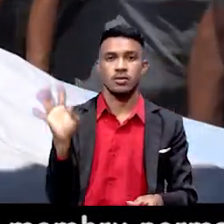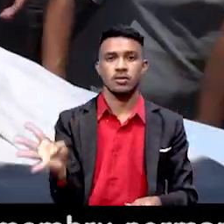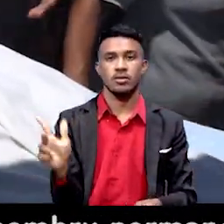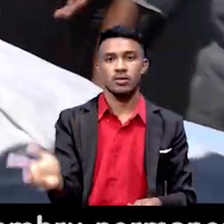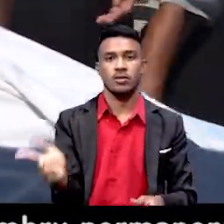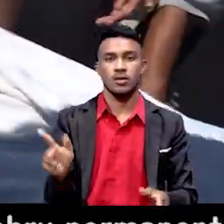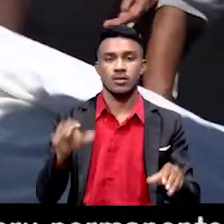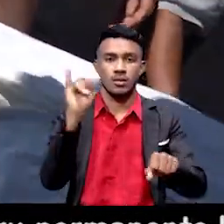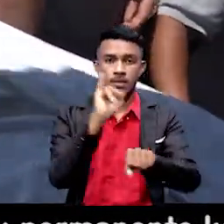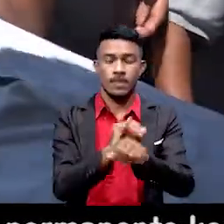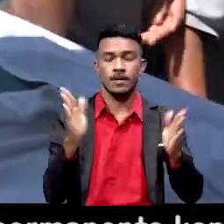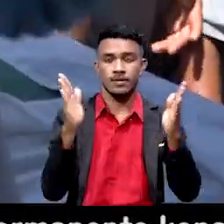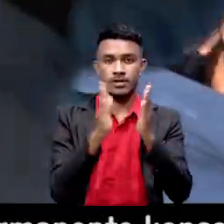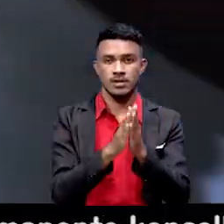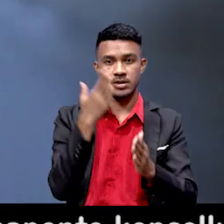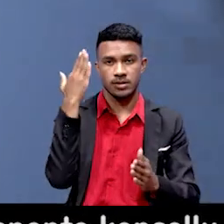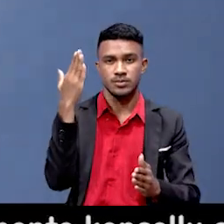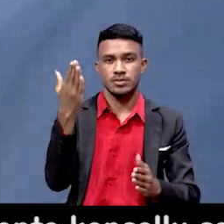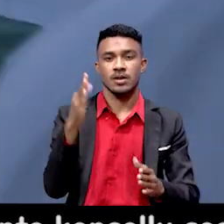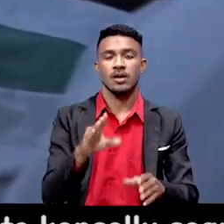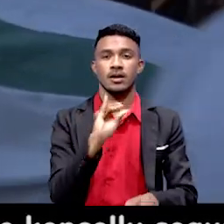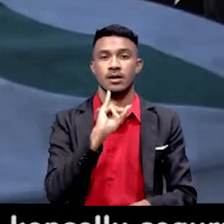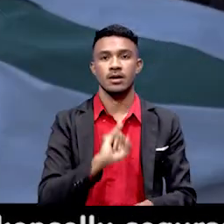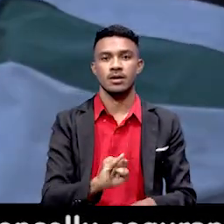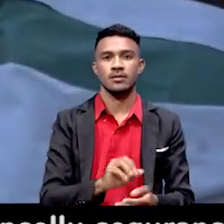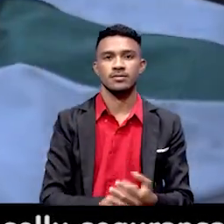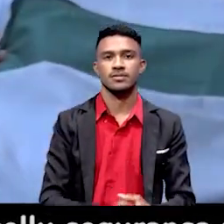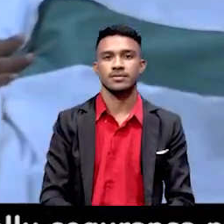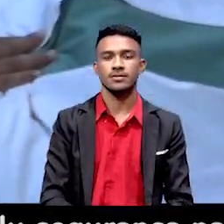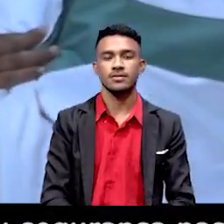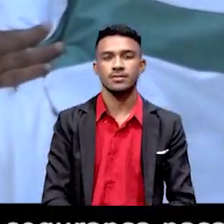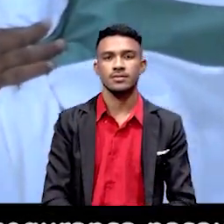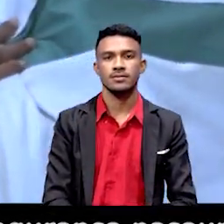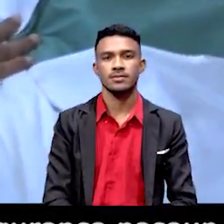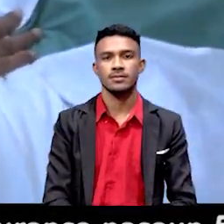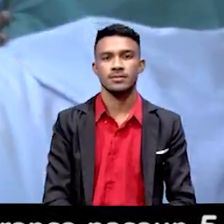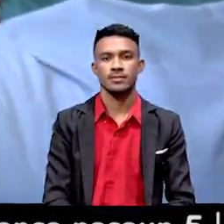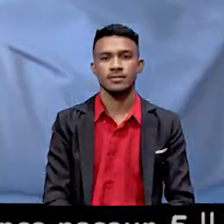e a igreja catedral Nossa Senhora Imaculada da Conceição Dili. Equipa cobertura, Ziemen.